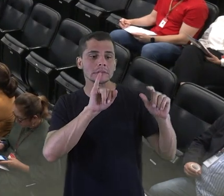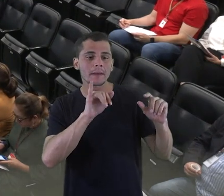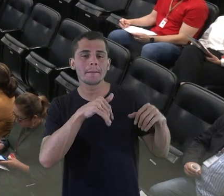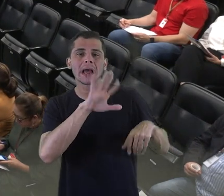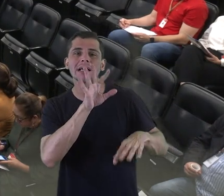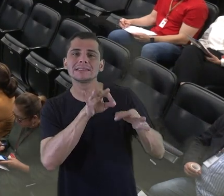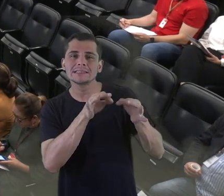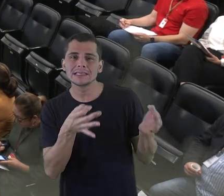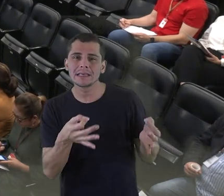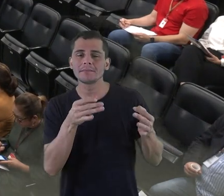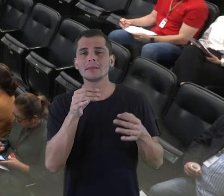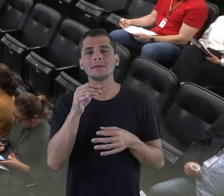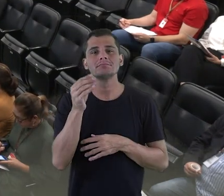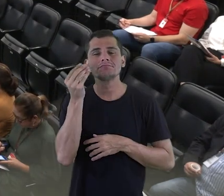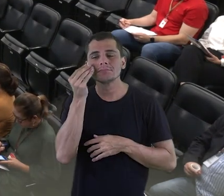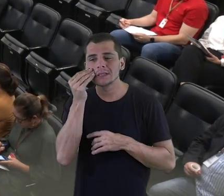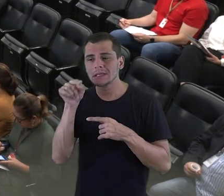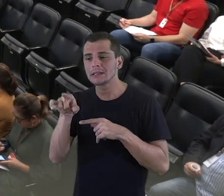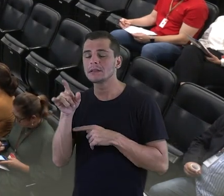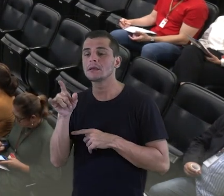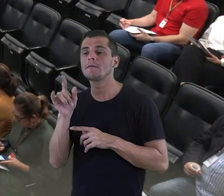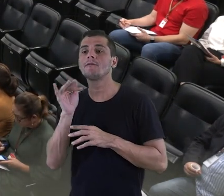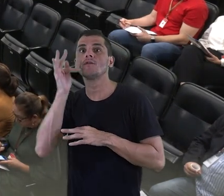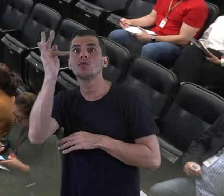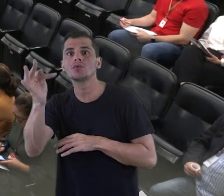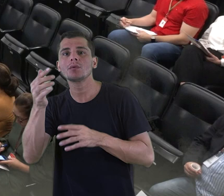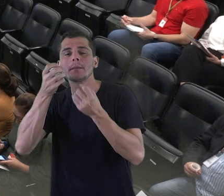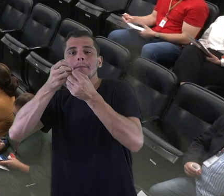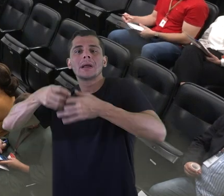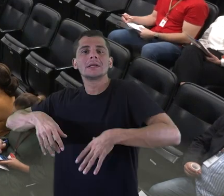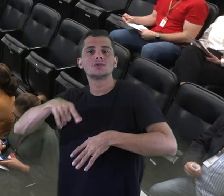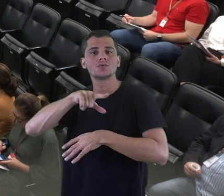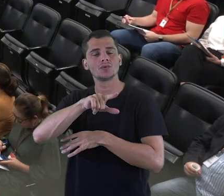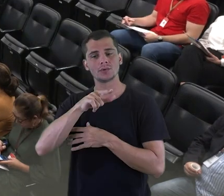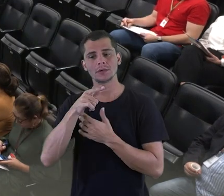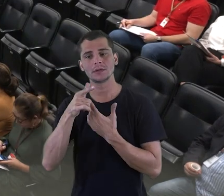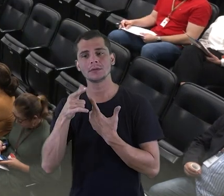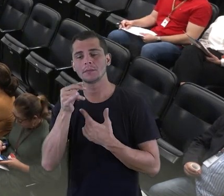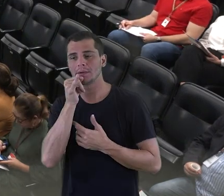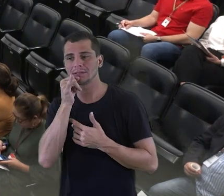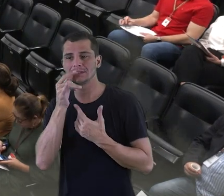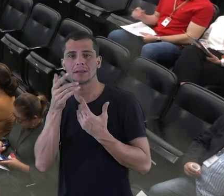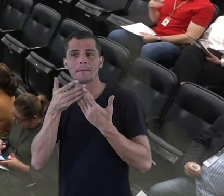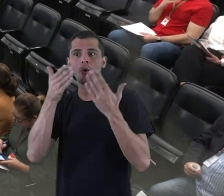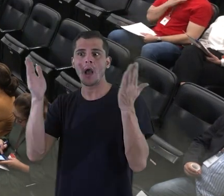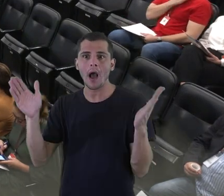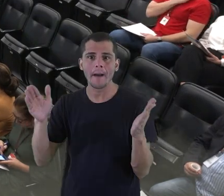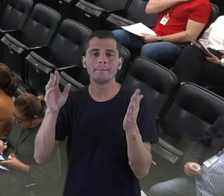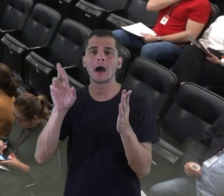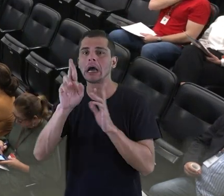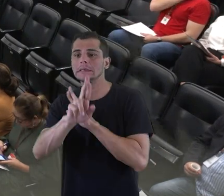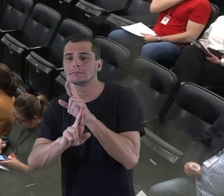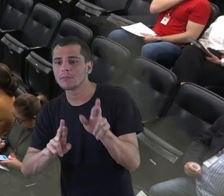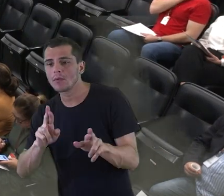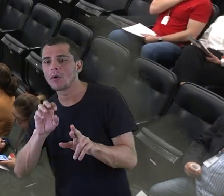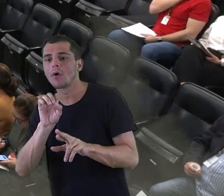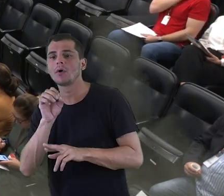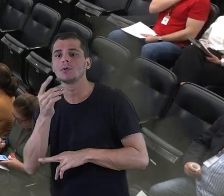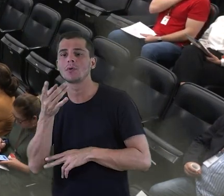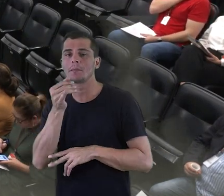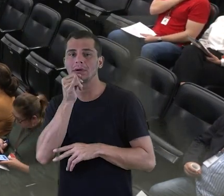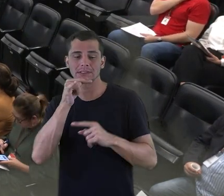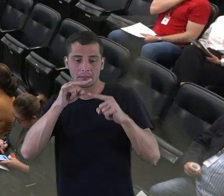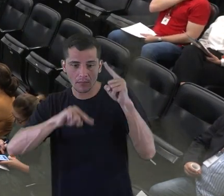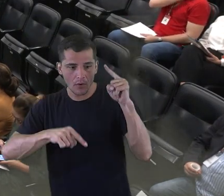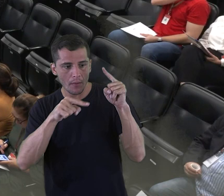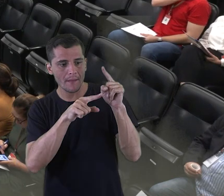relação a LGPD eu preciso ter defesa porque uma coisa é o seguinte alguém dizer você descumpriu a legislação e